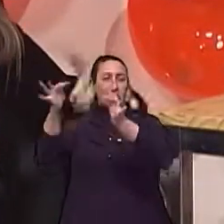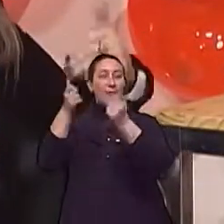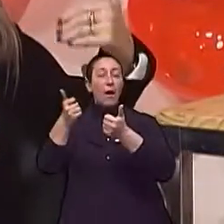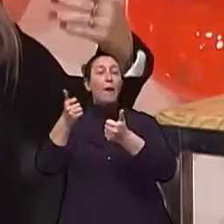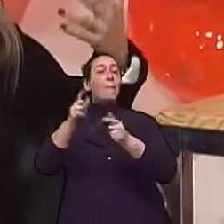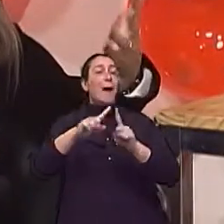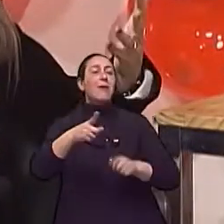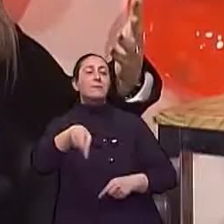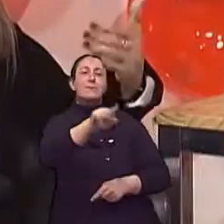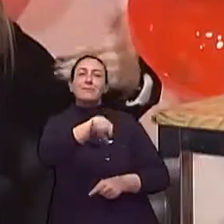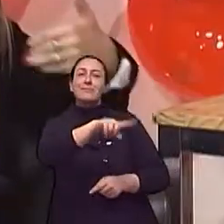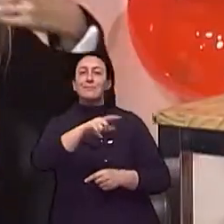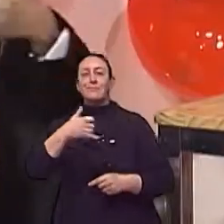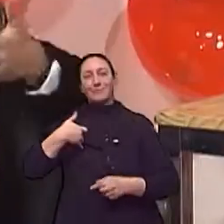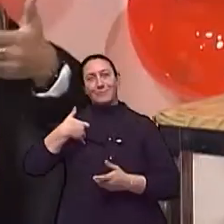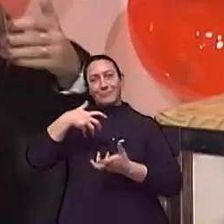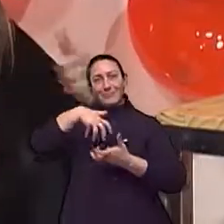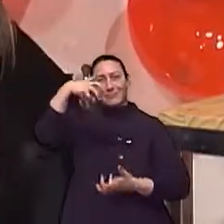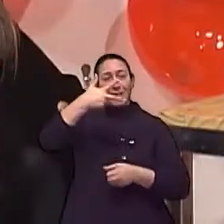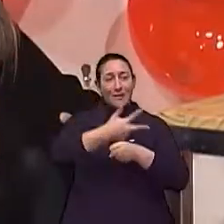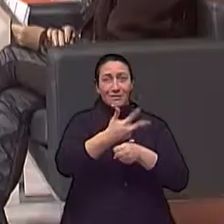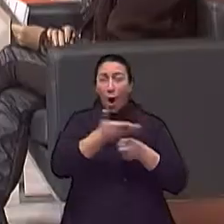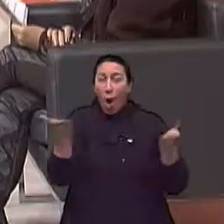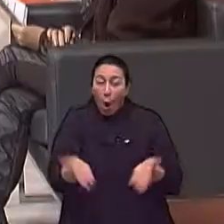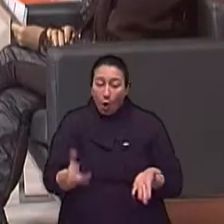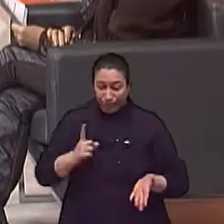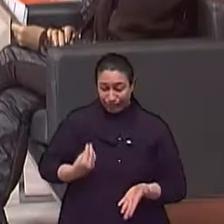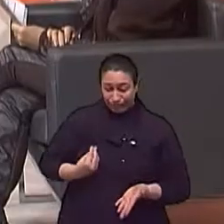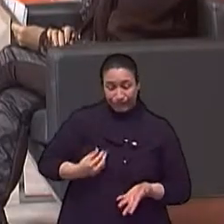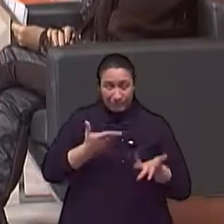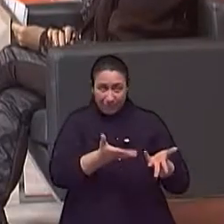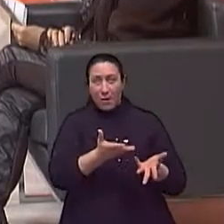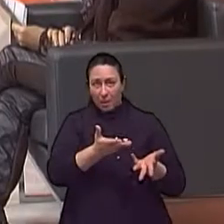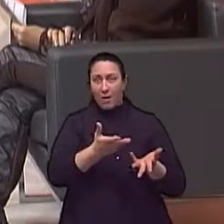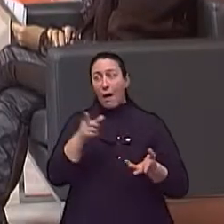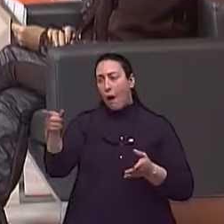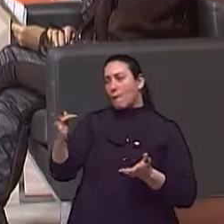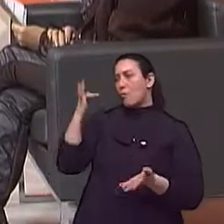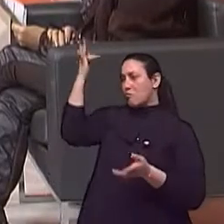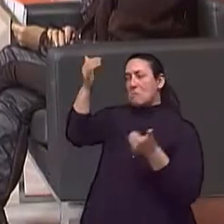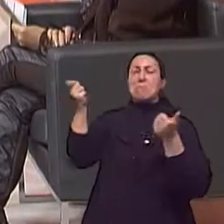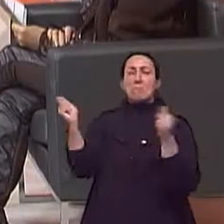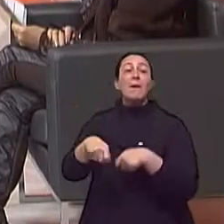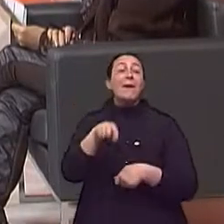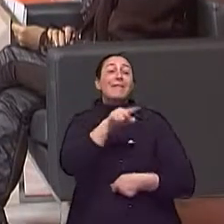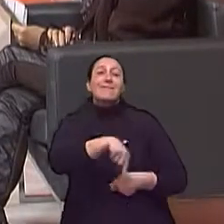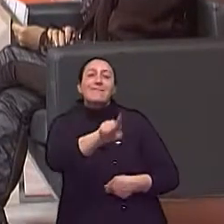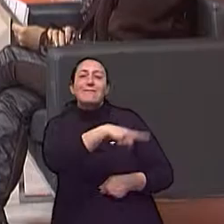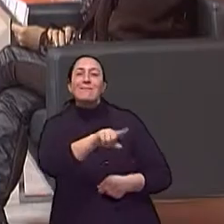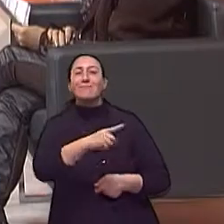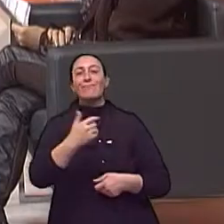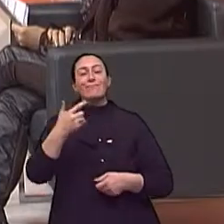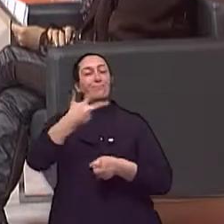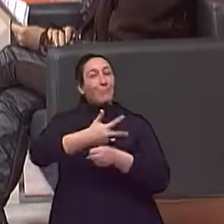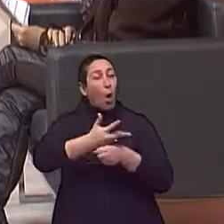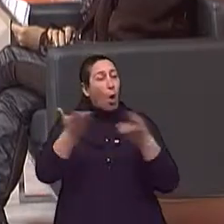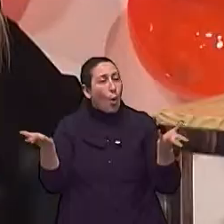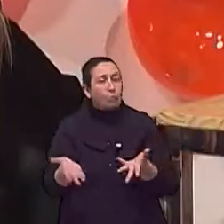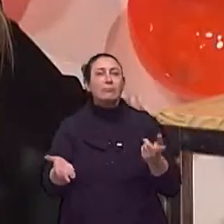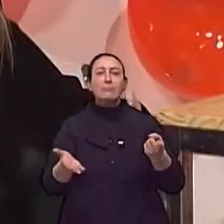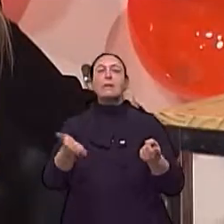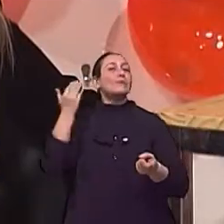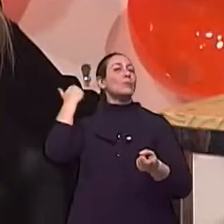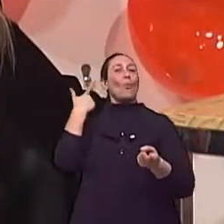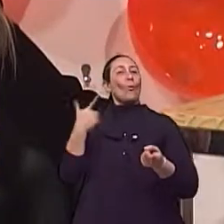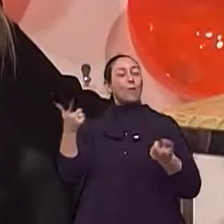receio já não vai ser um problema paraas próximas gerações Mas a nossa geração ainda tem isso mas voltando um pouquinho assim a ideia de comunicar